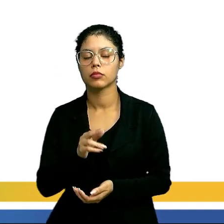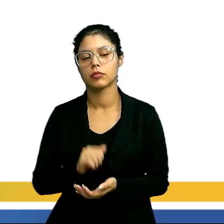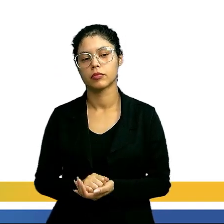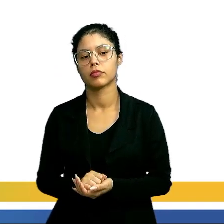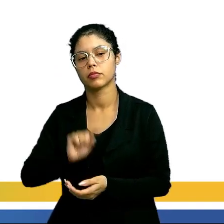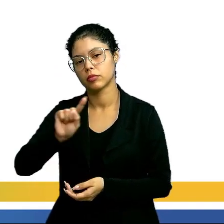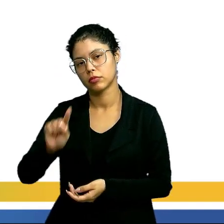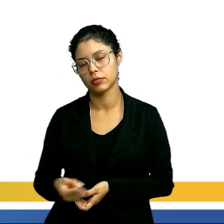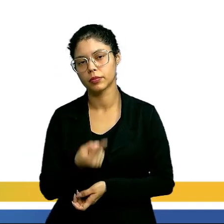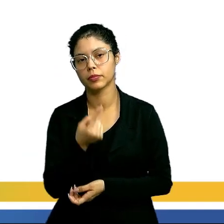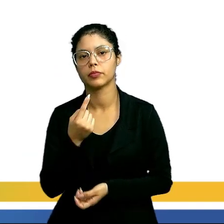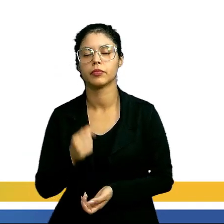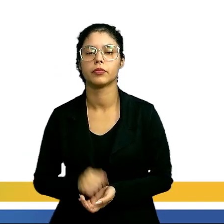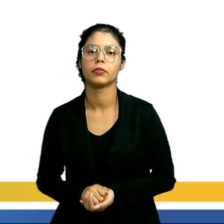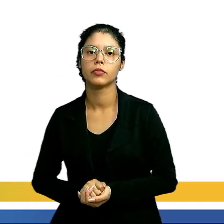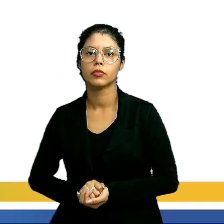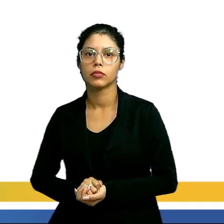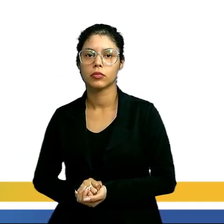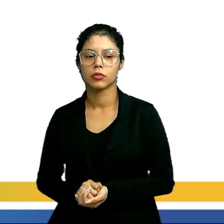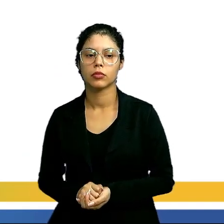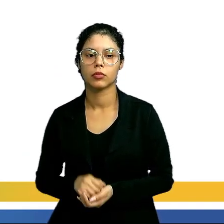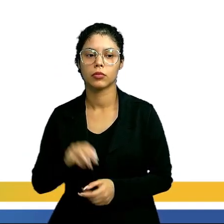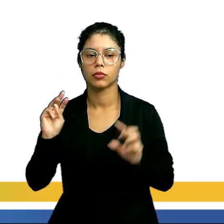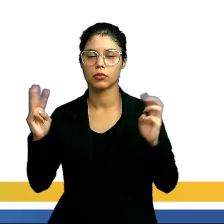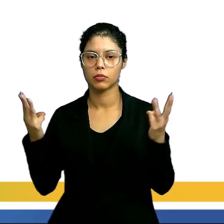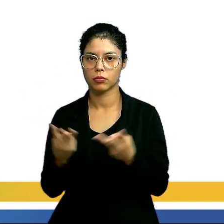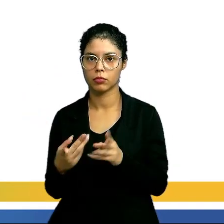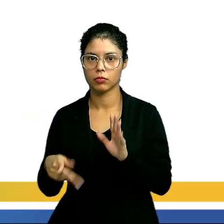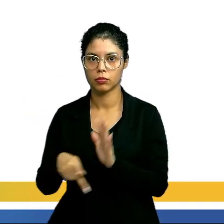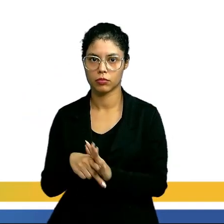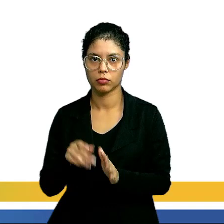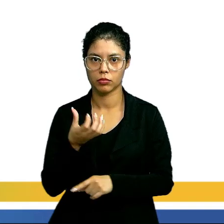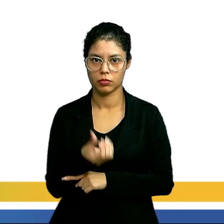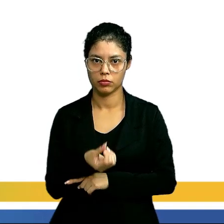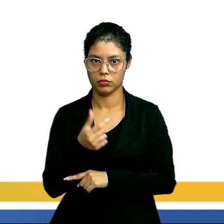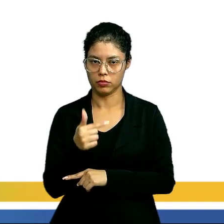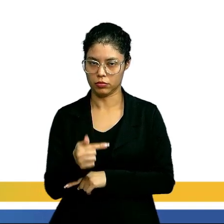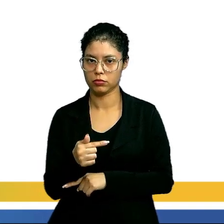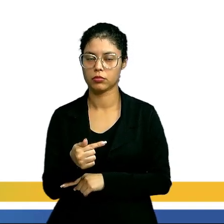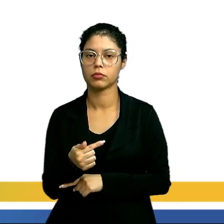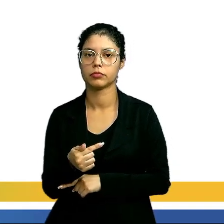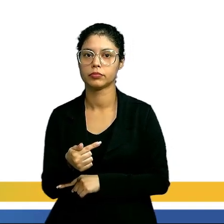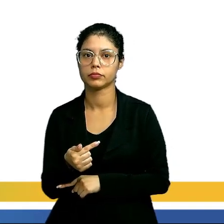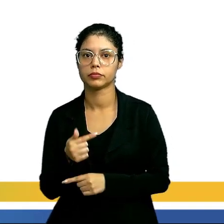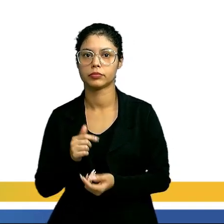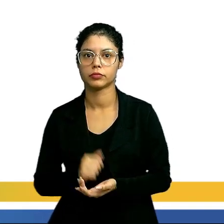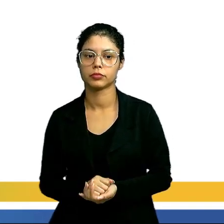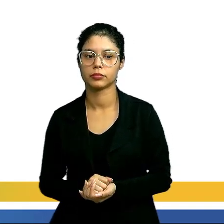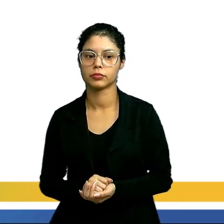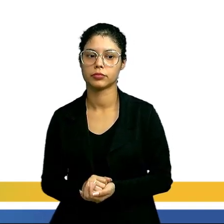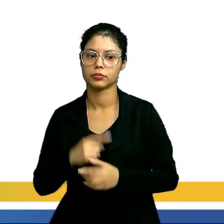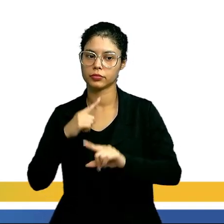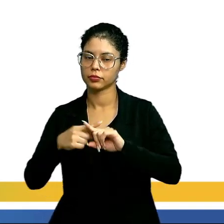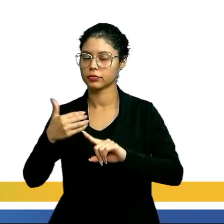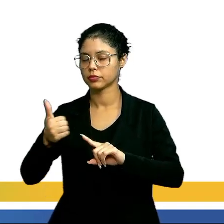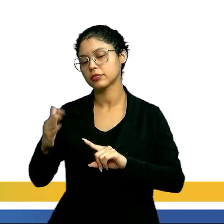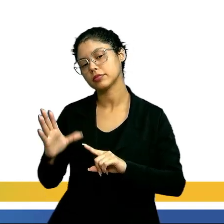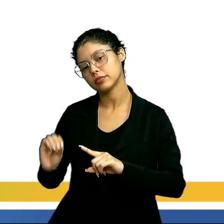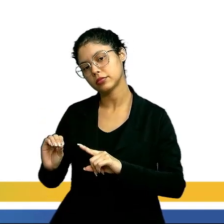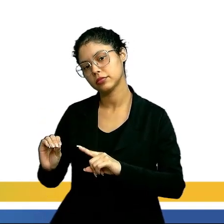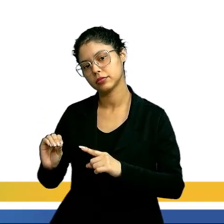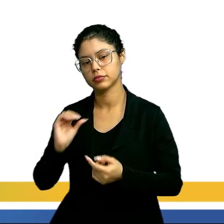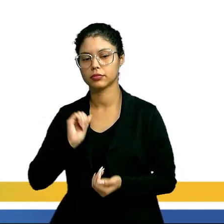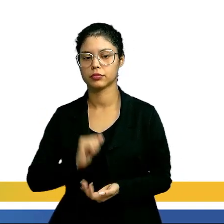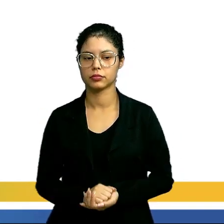em 1000 unidades. A massa, por sua vez, do chocolate, ela nos é dada como sendo 67